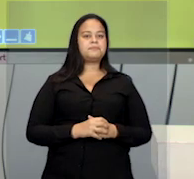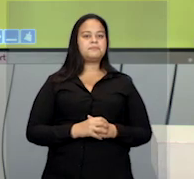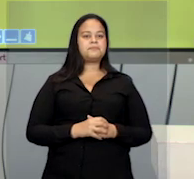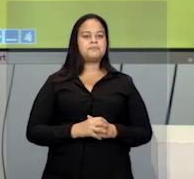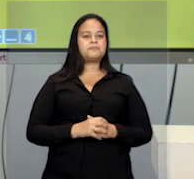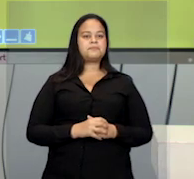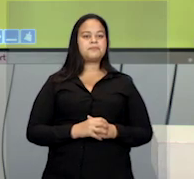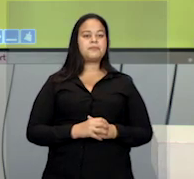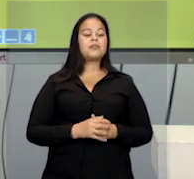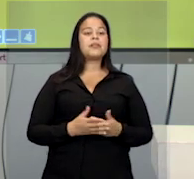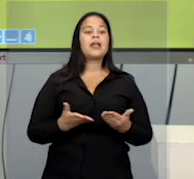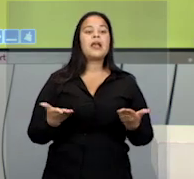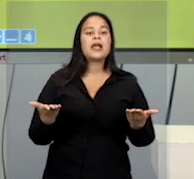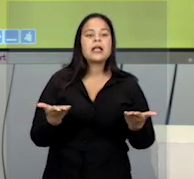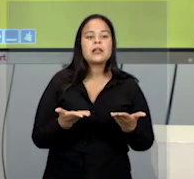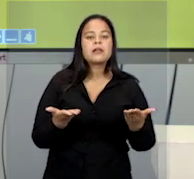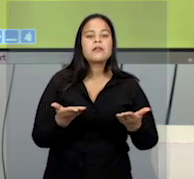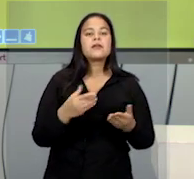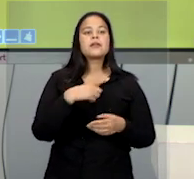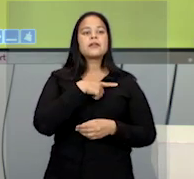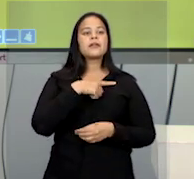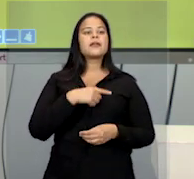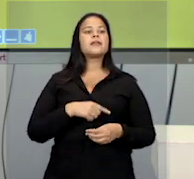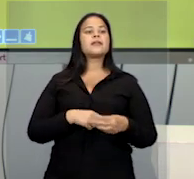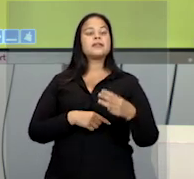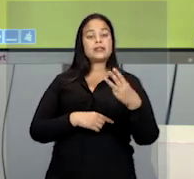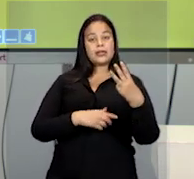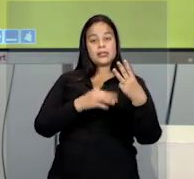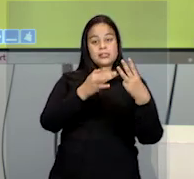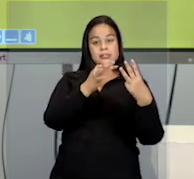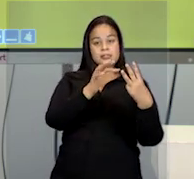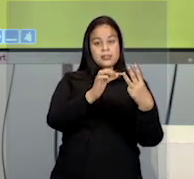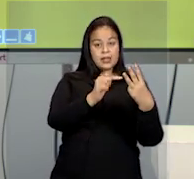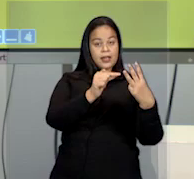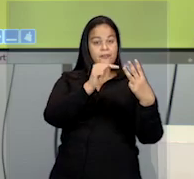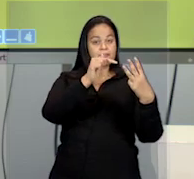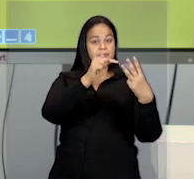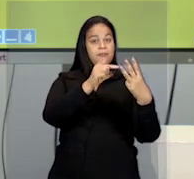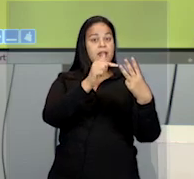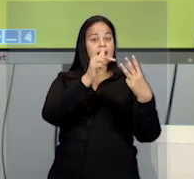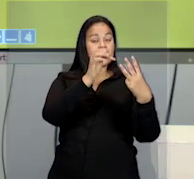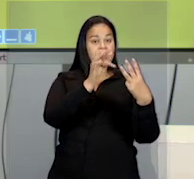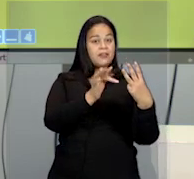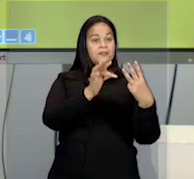Olha agora, eu tenho 3 Fe2O3 depois da seta, e aqui eu só tenho 1.